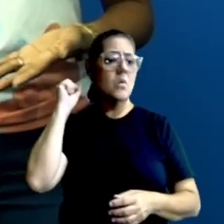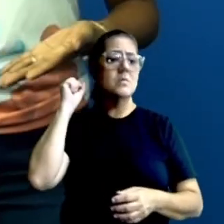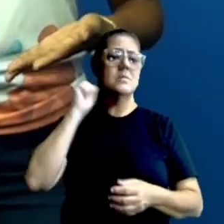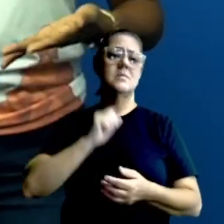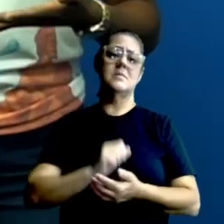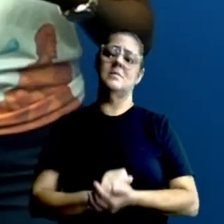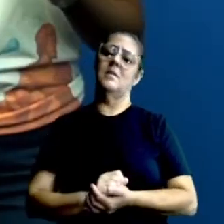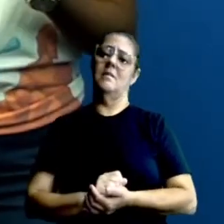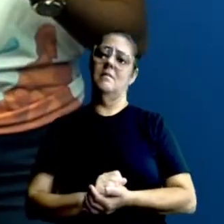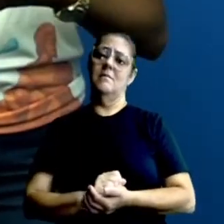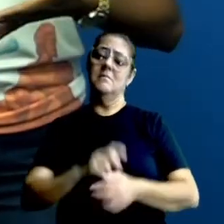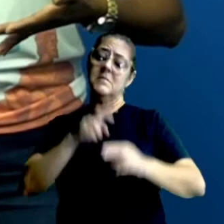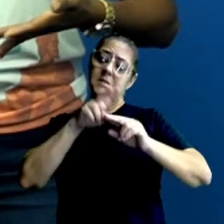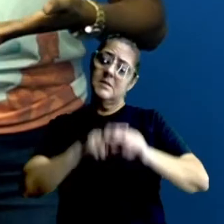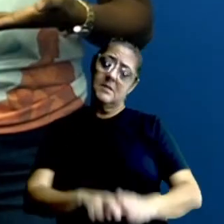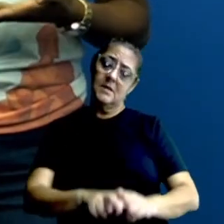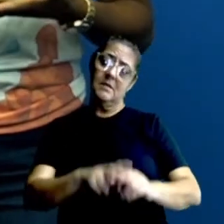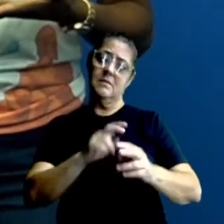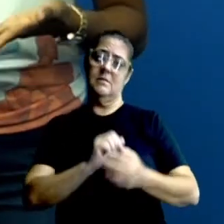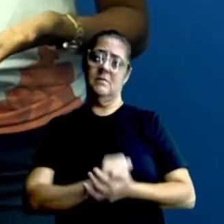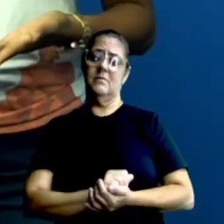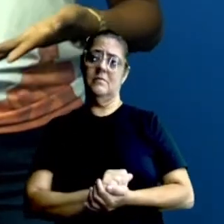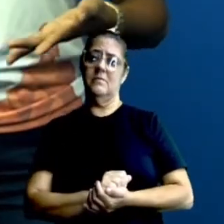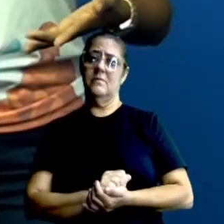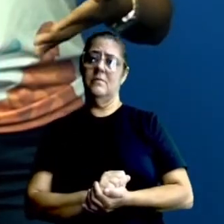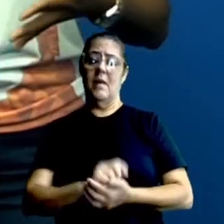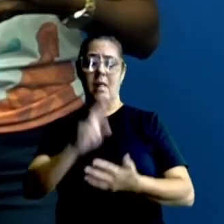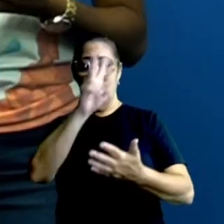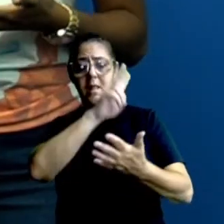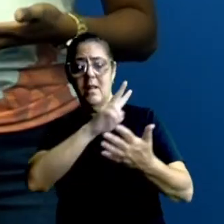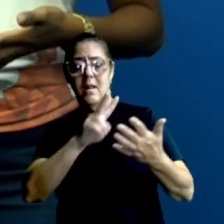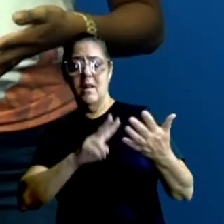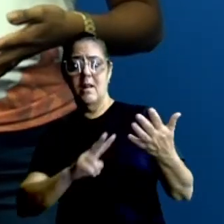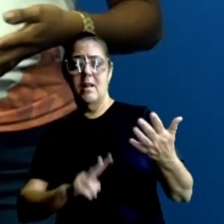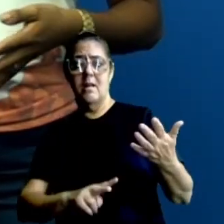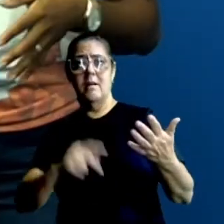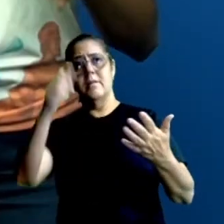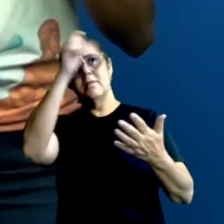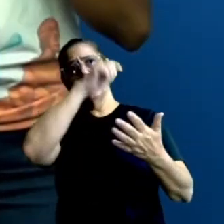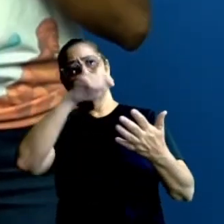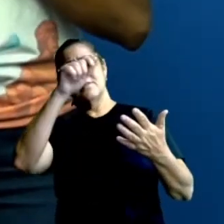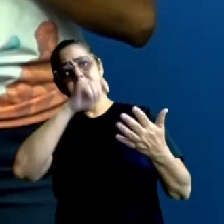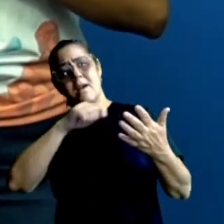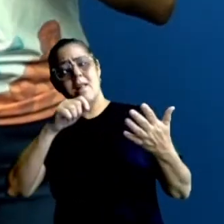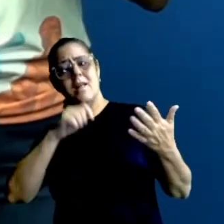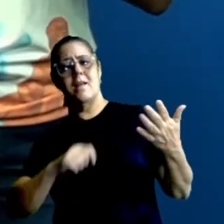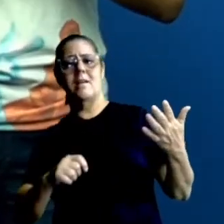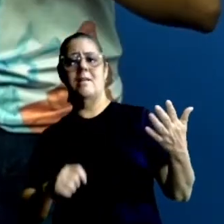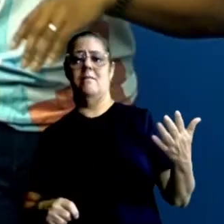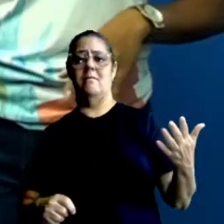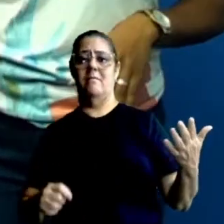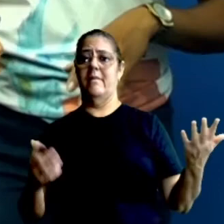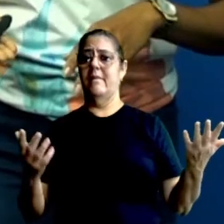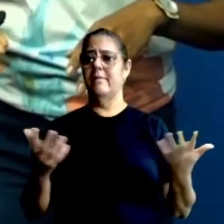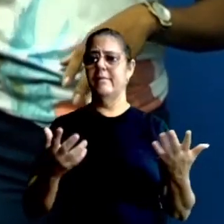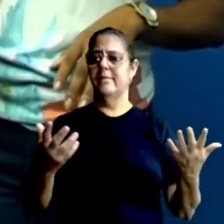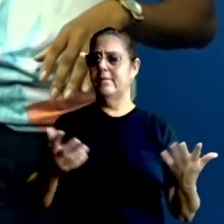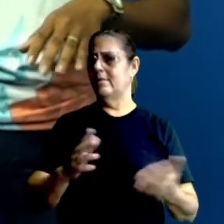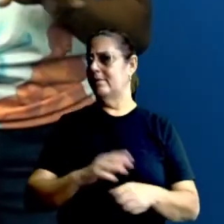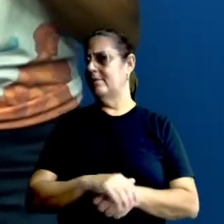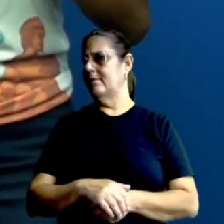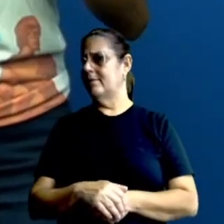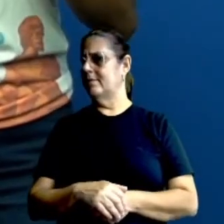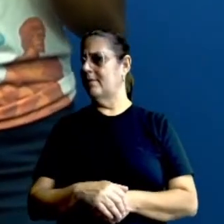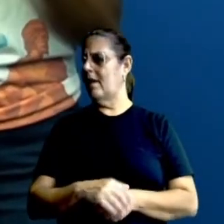certidão assento esse aurileia rite escreva tá Agora vamos